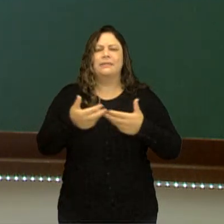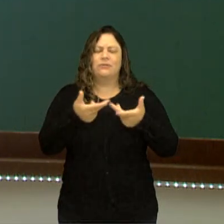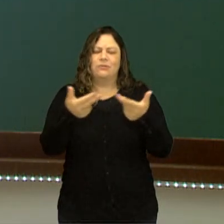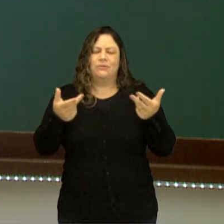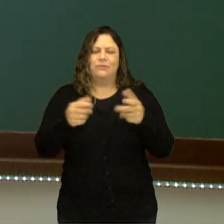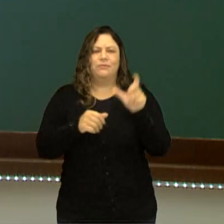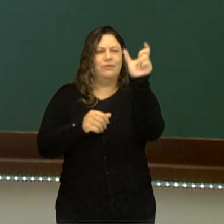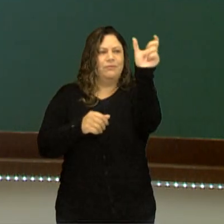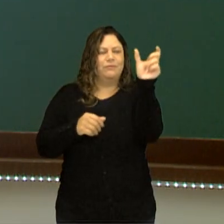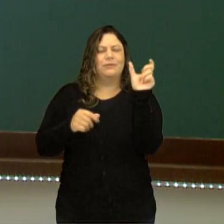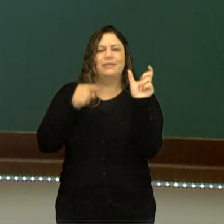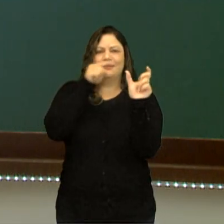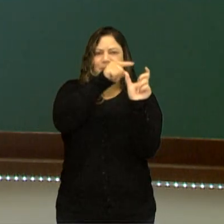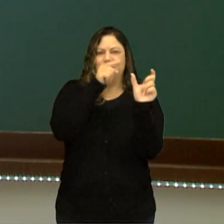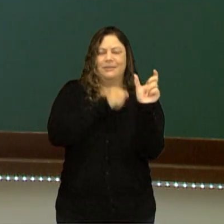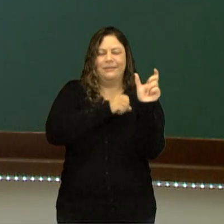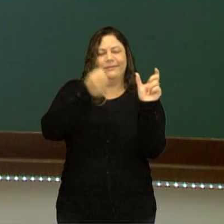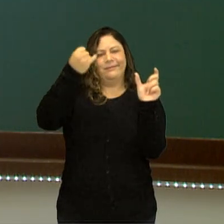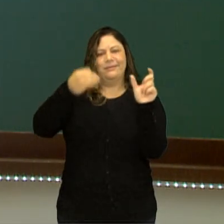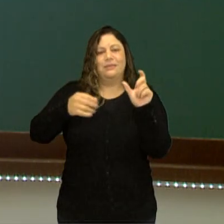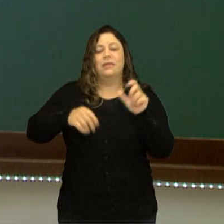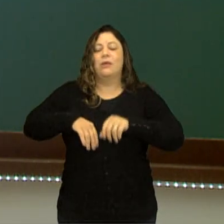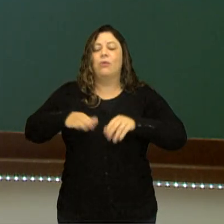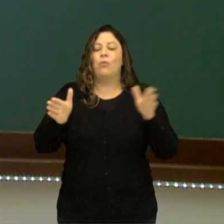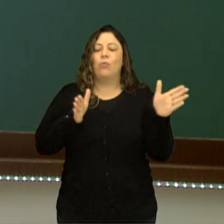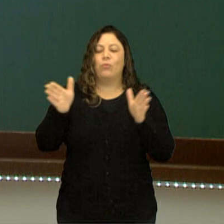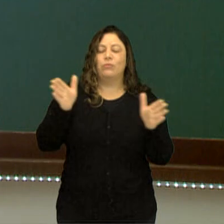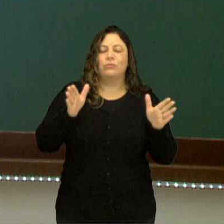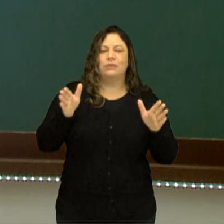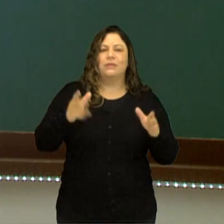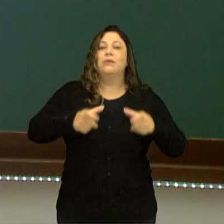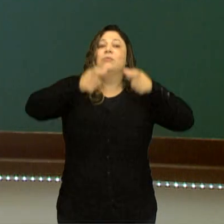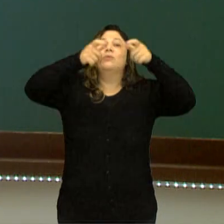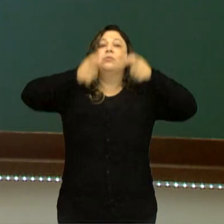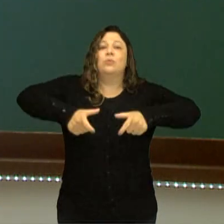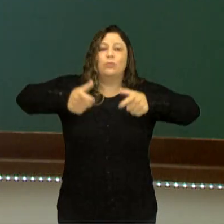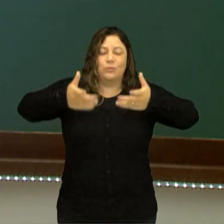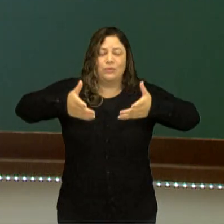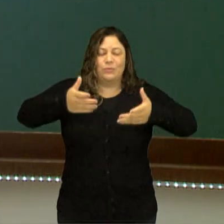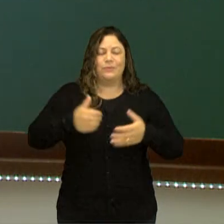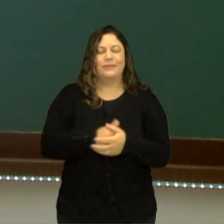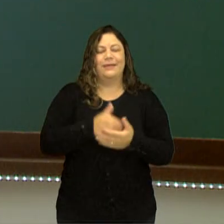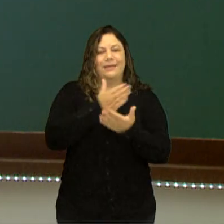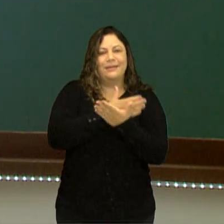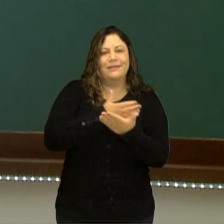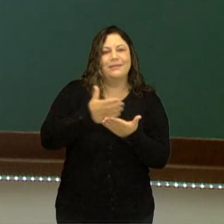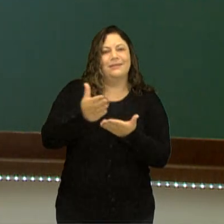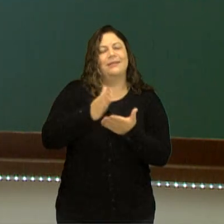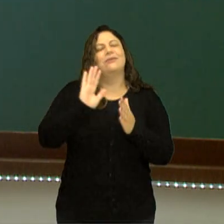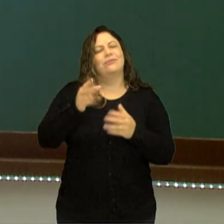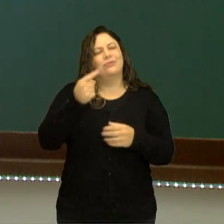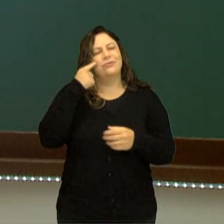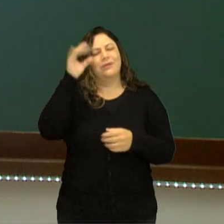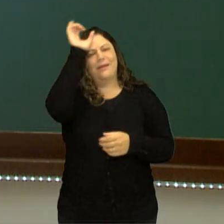um parágrafo relatando o tempo e o lugar em que eles estão. Uma situação inicial de conto, já vimos isso,